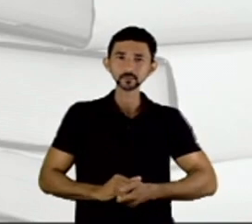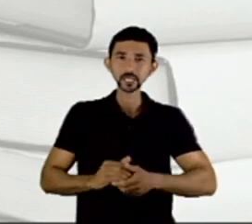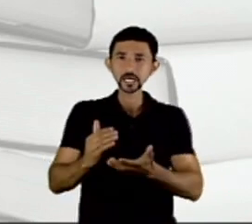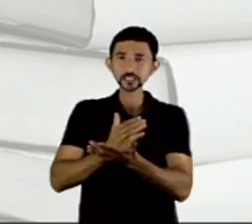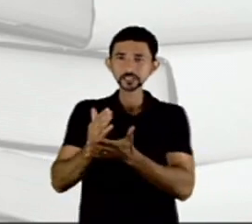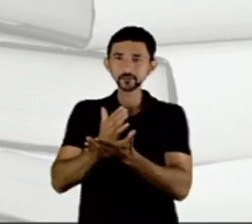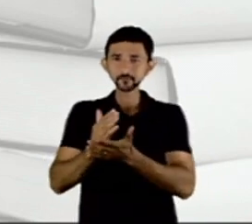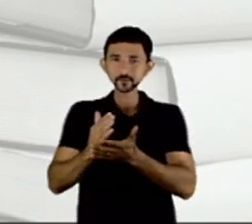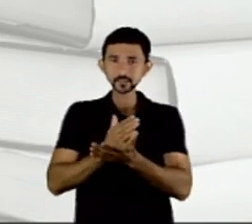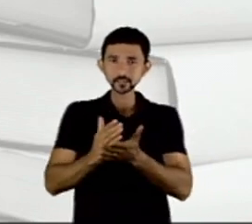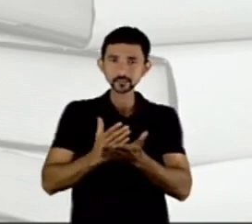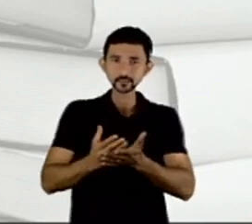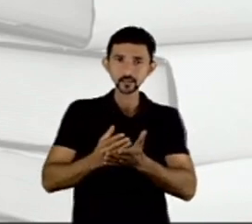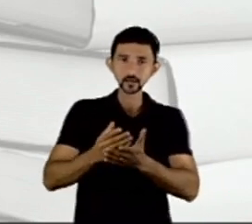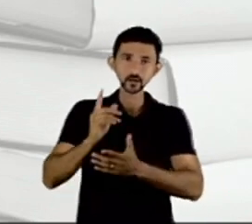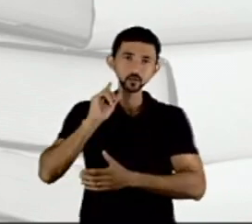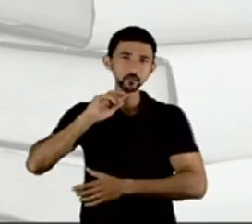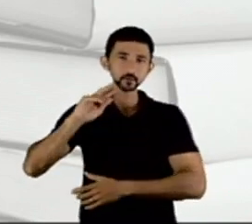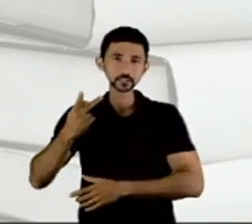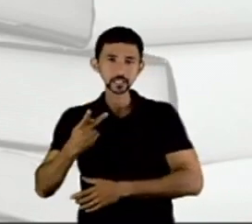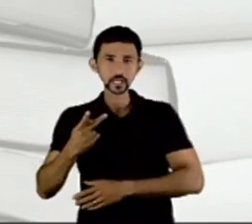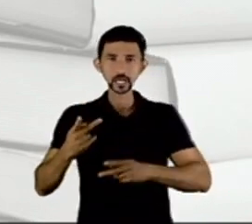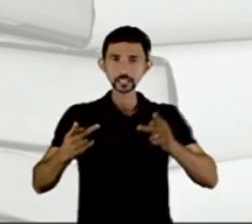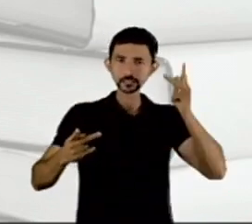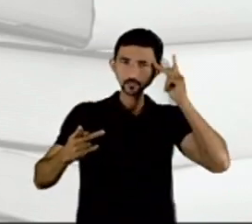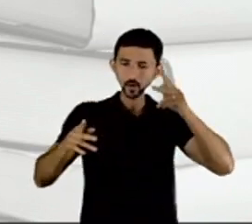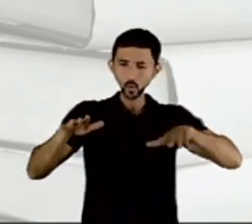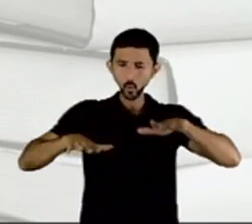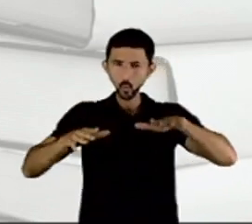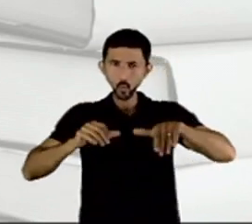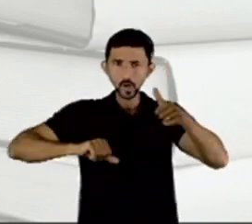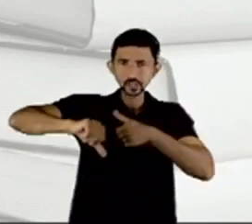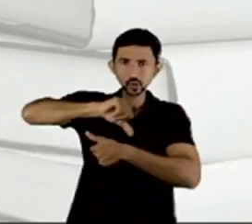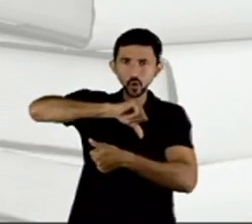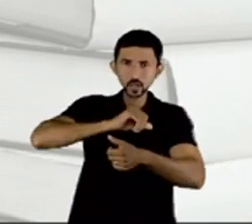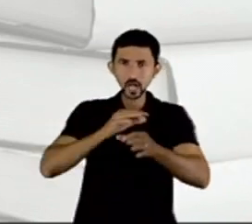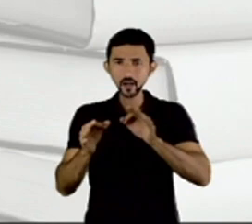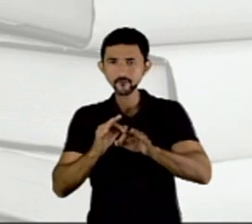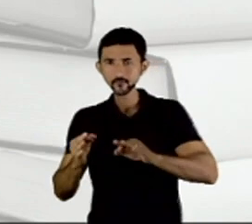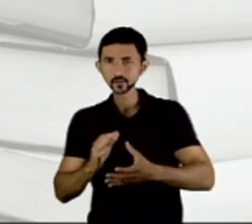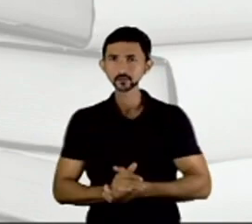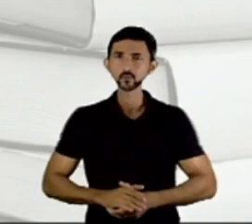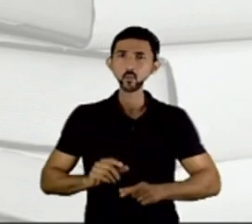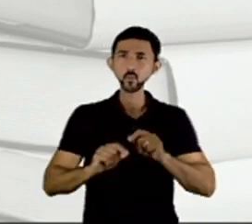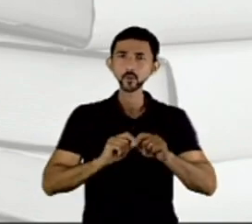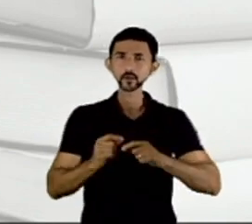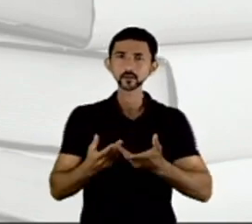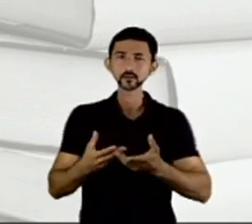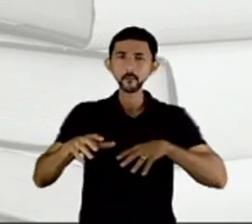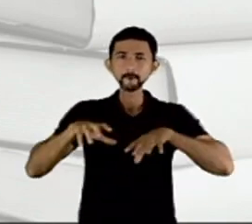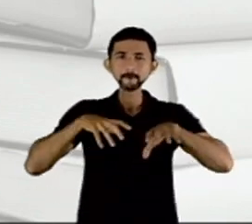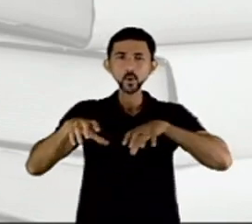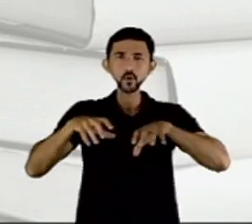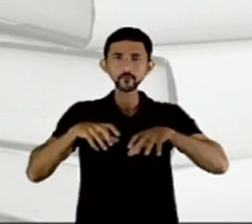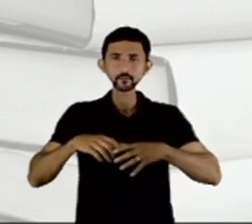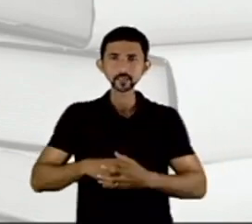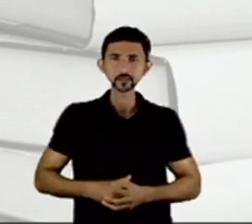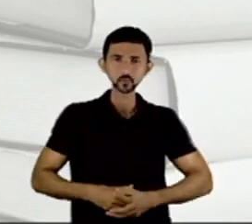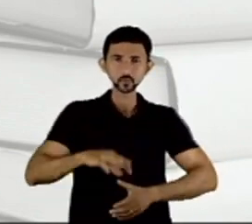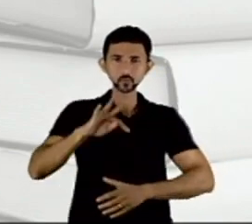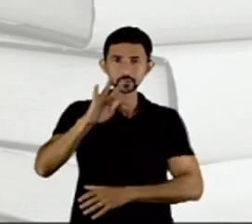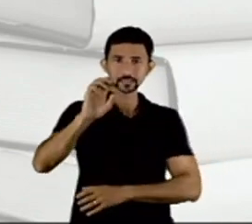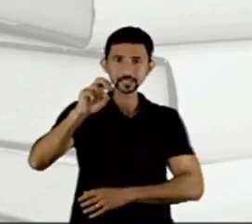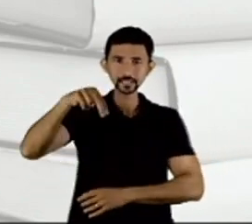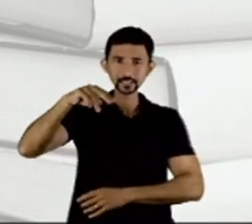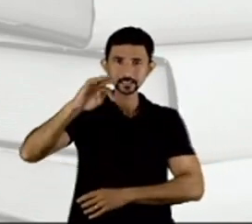divisão de poder entre Minas e São Paulo para privilegiar as exportações, surge o chamado movimento tenentista,